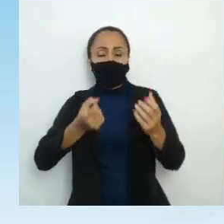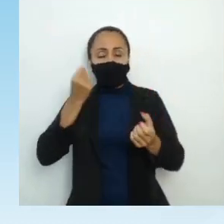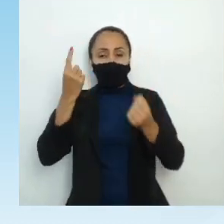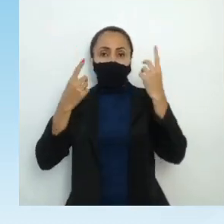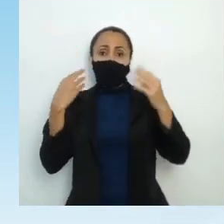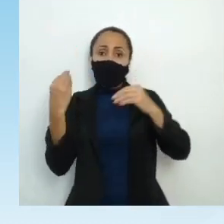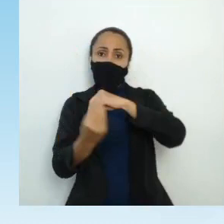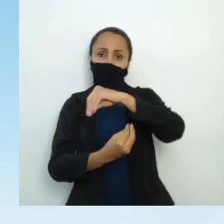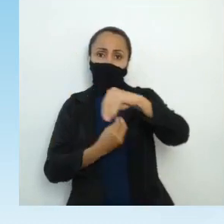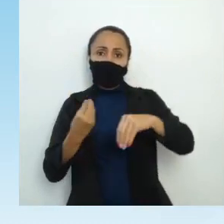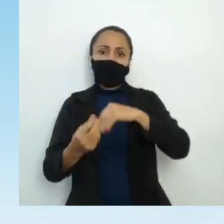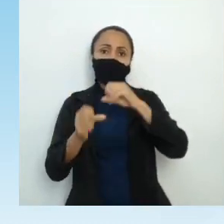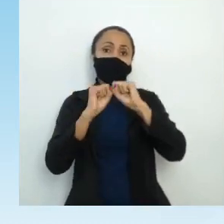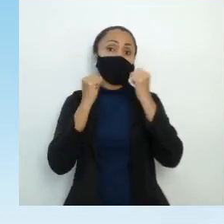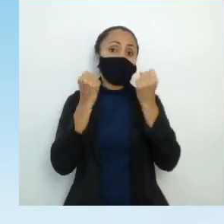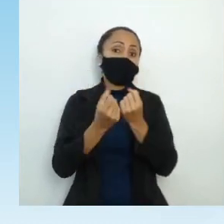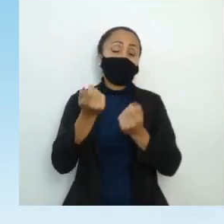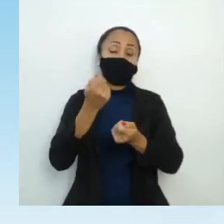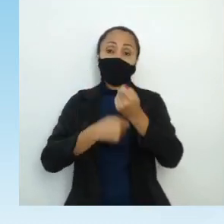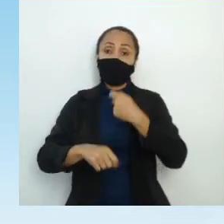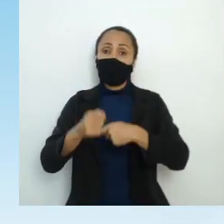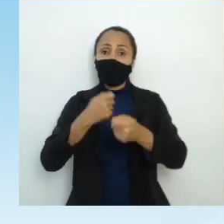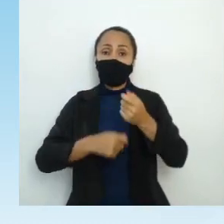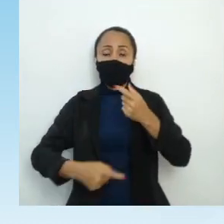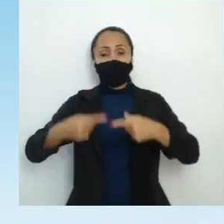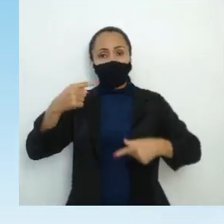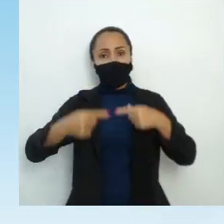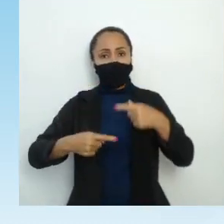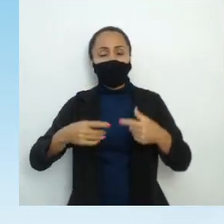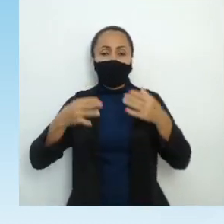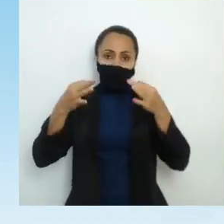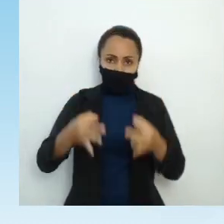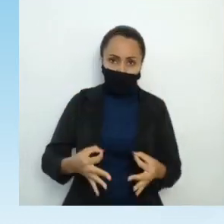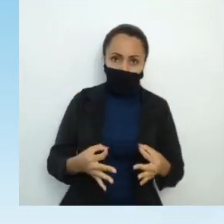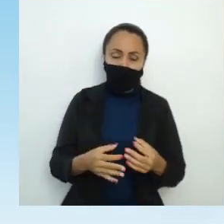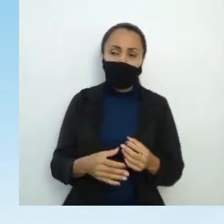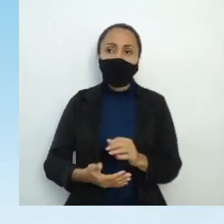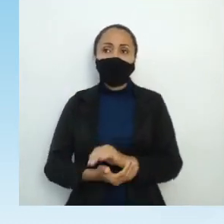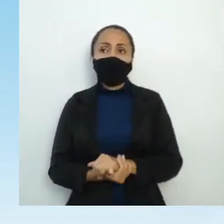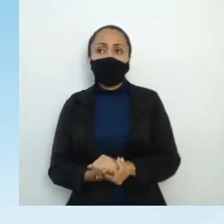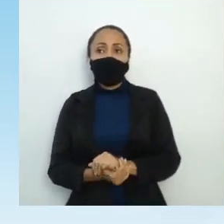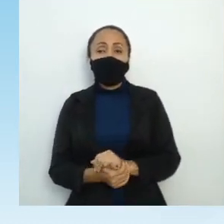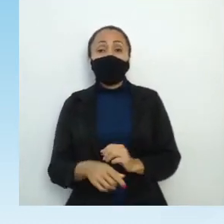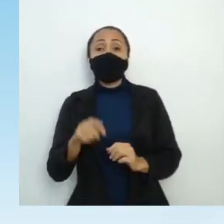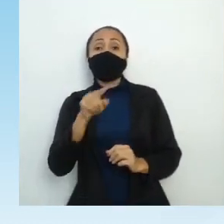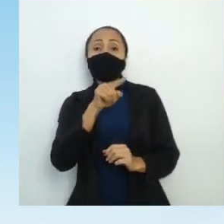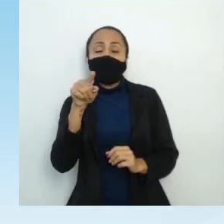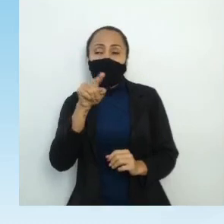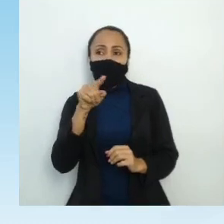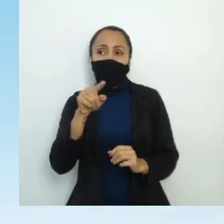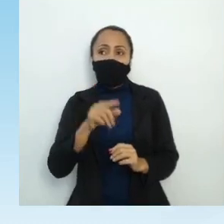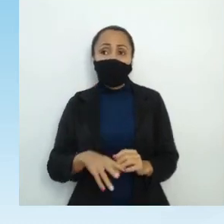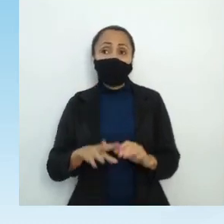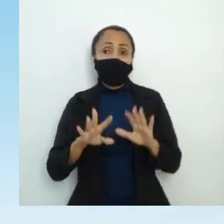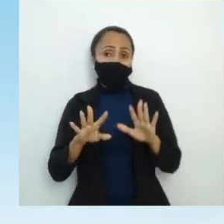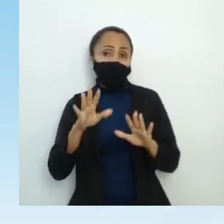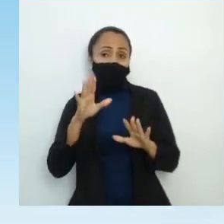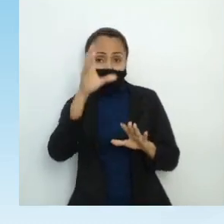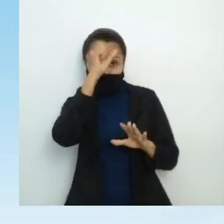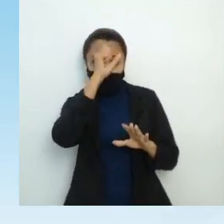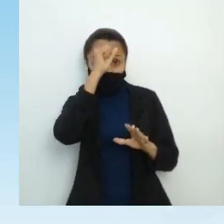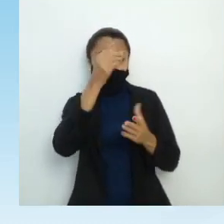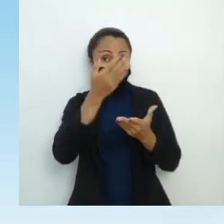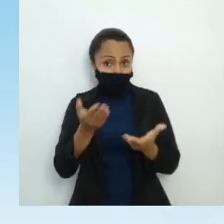mudanças sociais, econômicas, políticas, certo? Então, o aluno do outro lado, você que está do outro lado, por favor, só reconheça isso, beleza? As